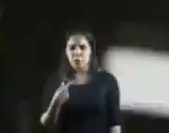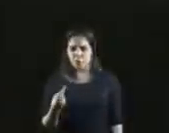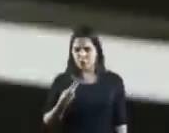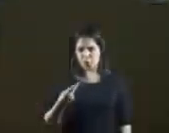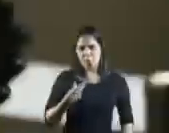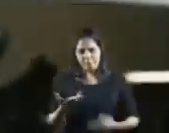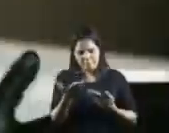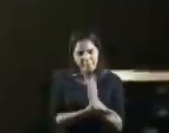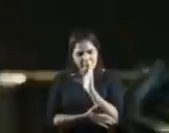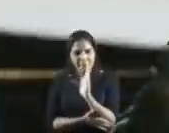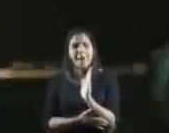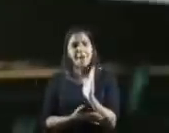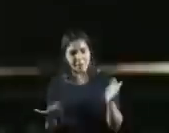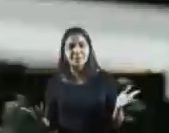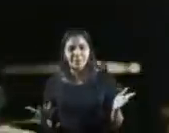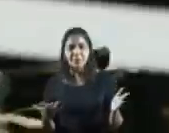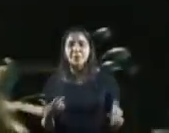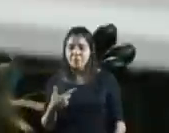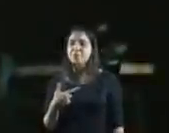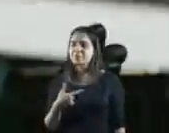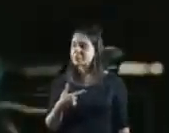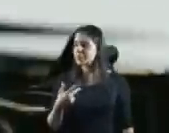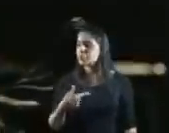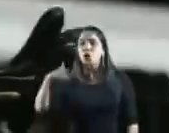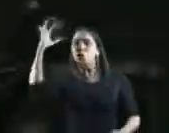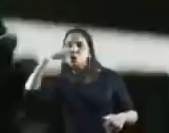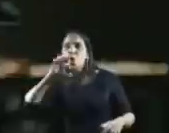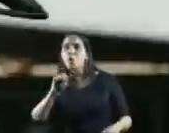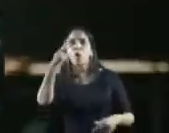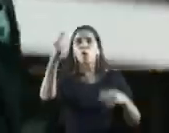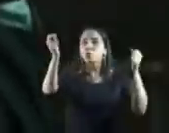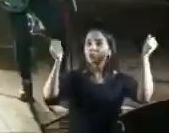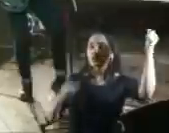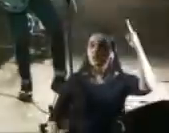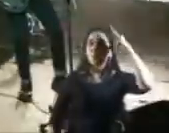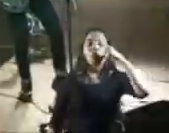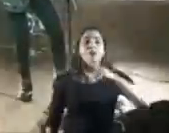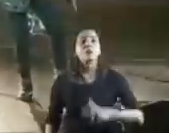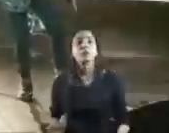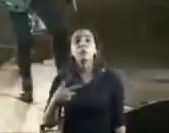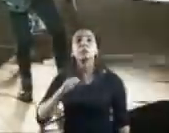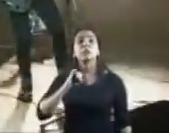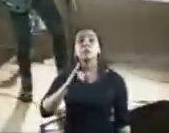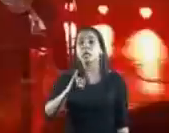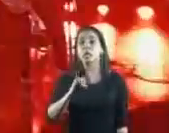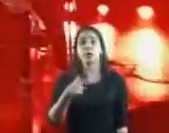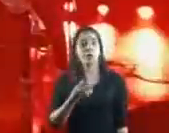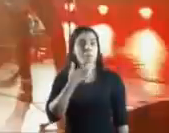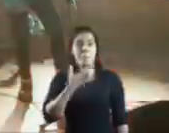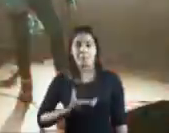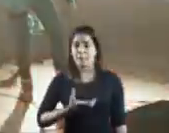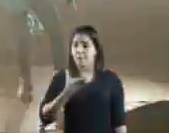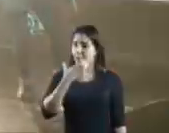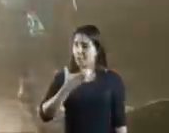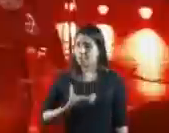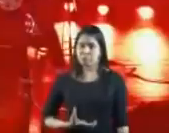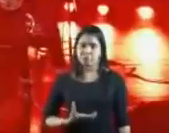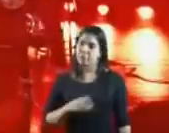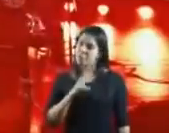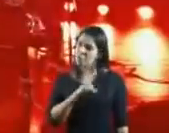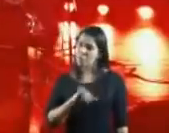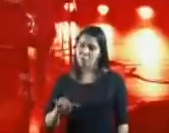de ano, jogo ou faça sol. Se não, Papai Noel não